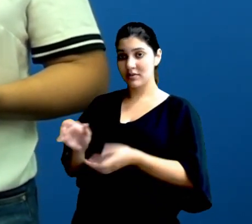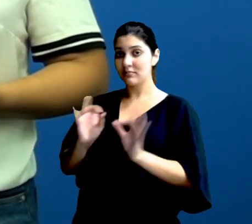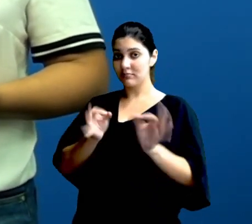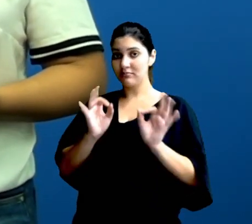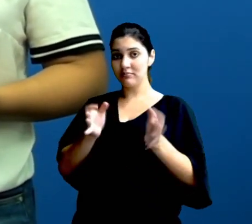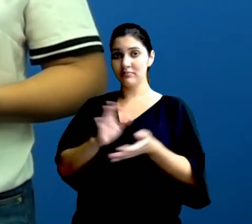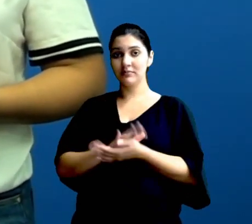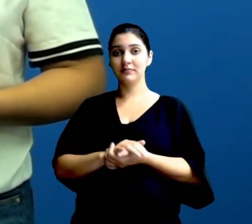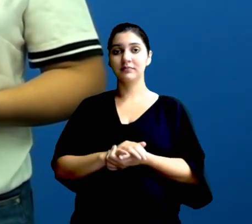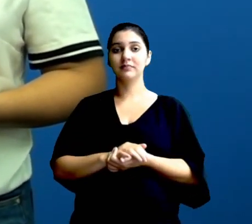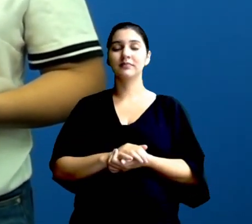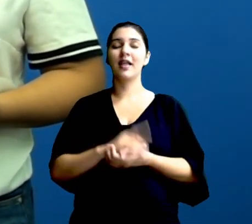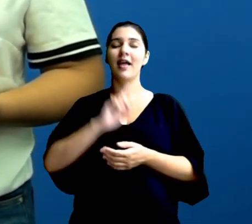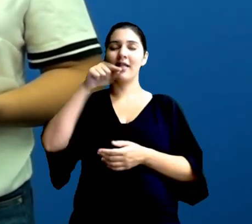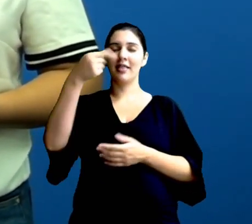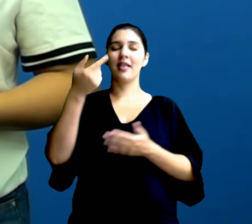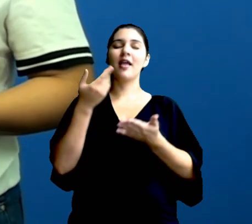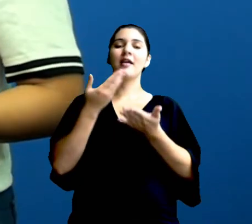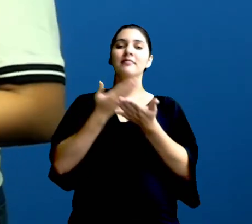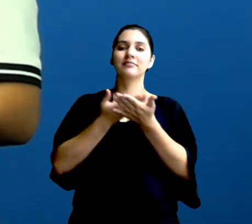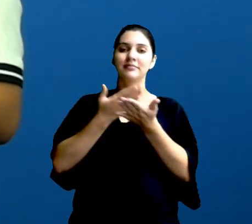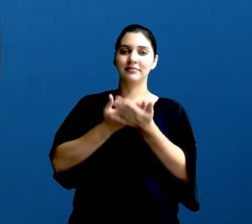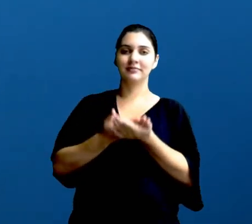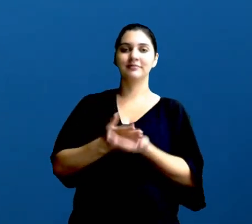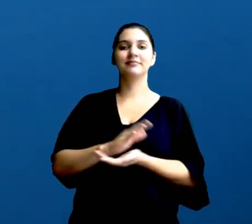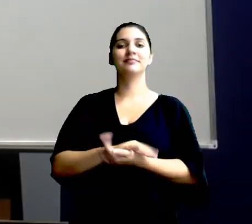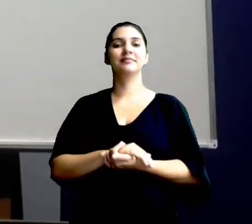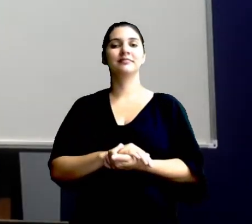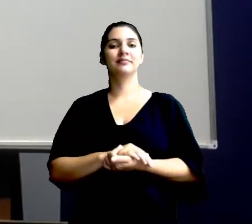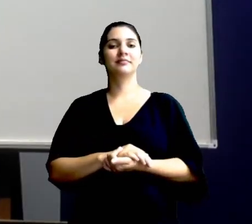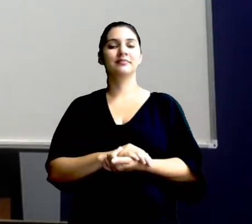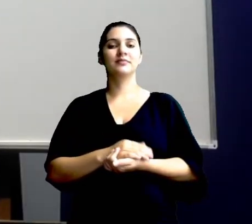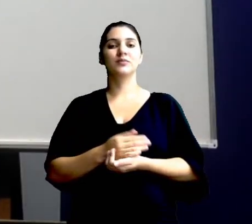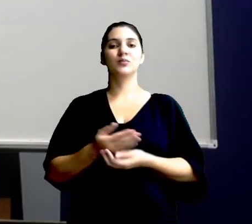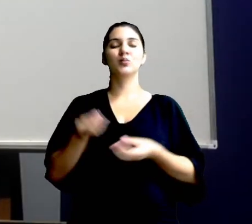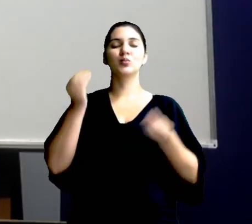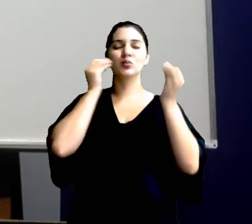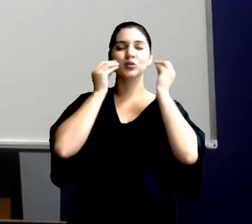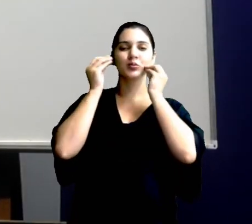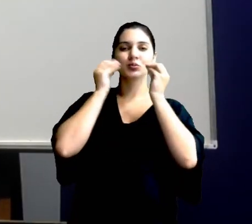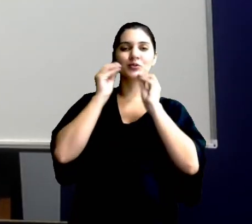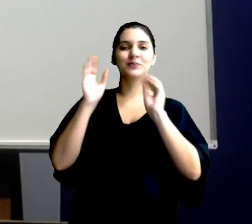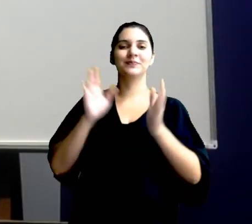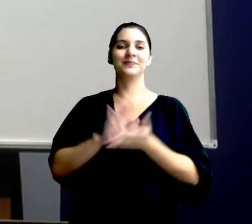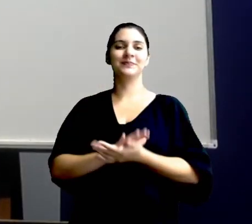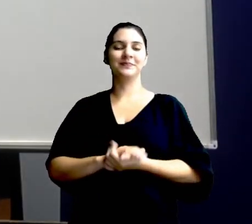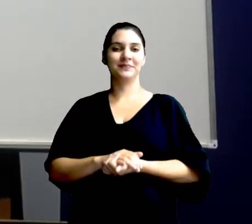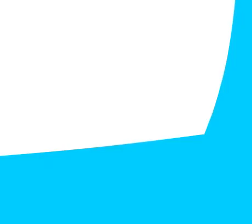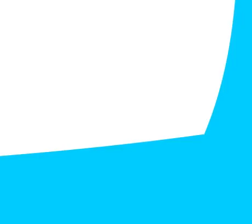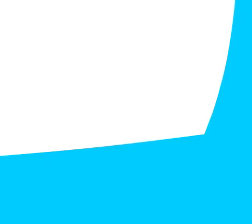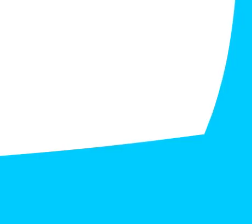certo? E até a próxima aula. Meninos, beijinho!